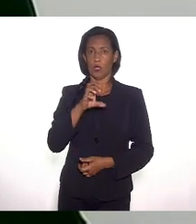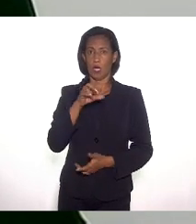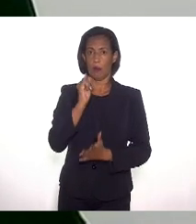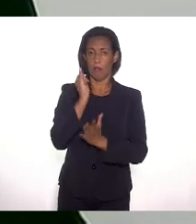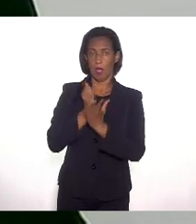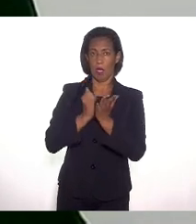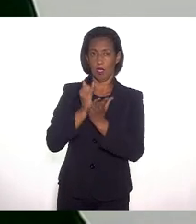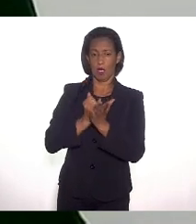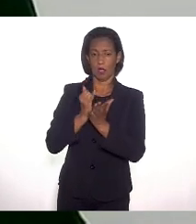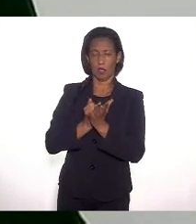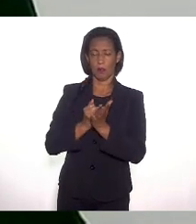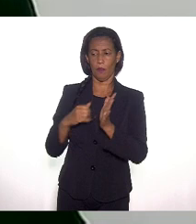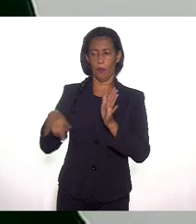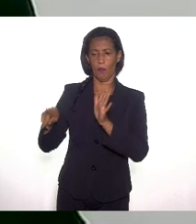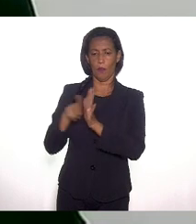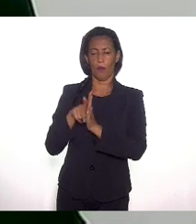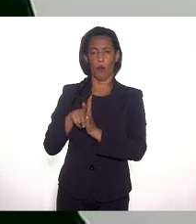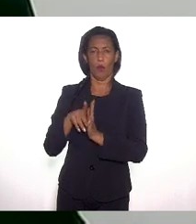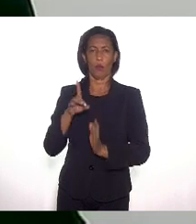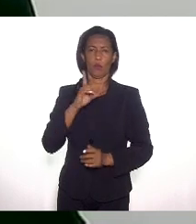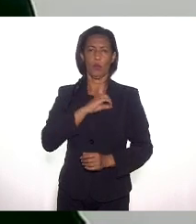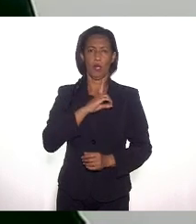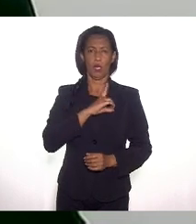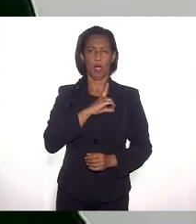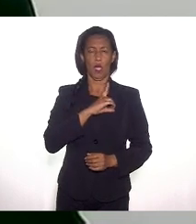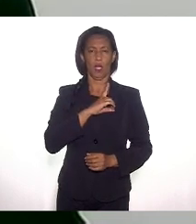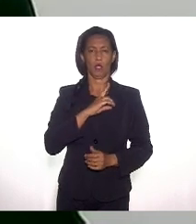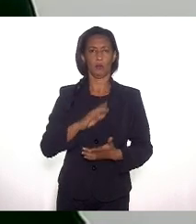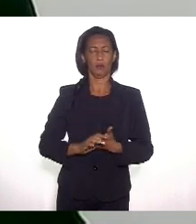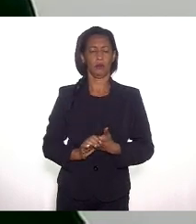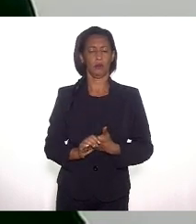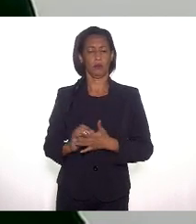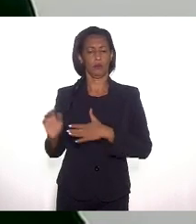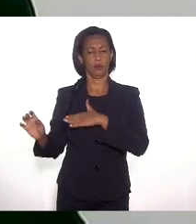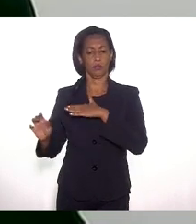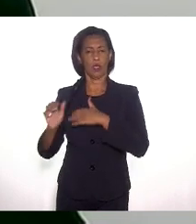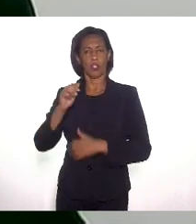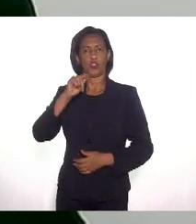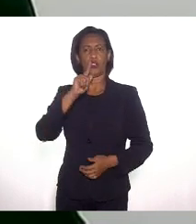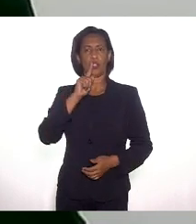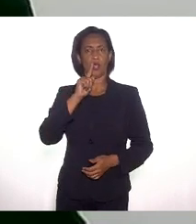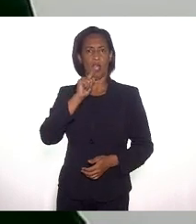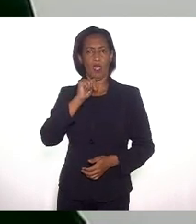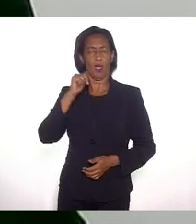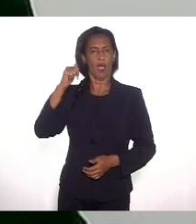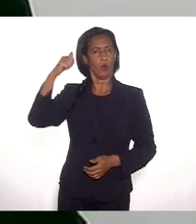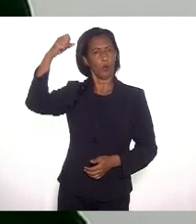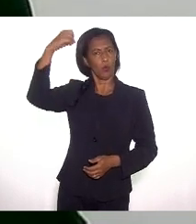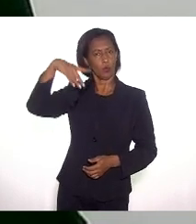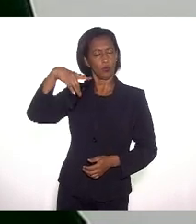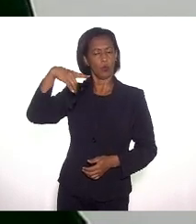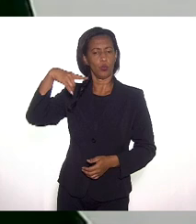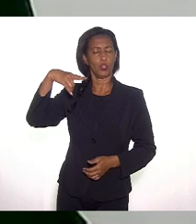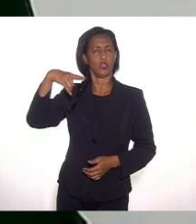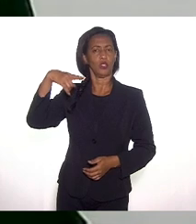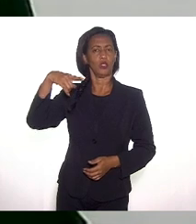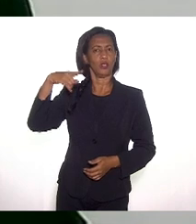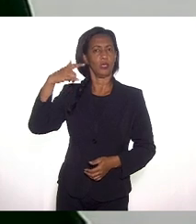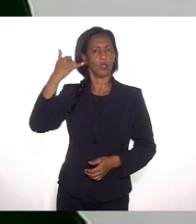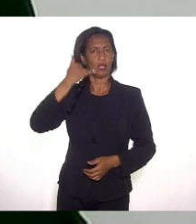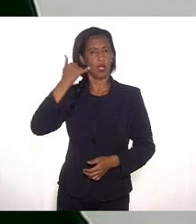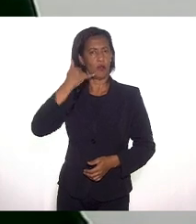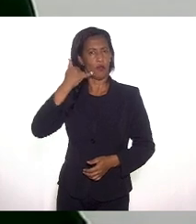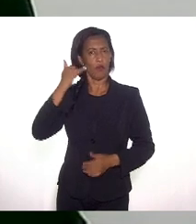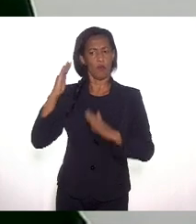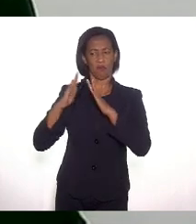serviços públicos estaduais próprios, delegados, terceirizados ou privatizados de água, luz, telefone e gás a igrejas e templos de qualquer